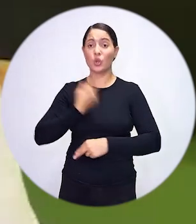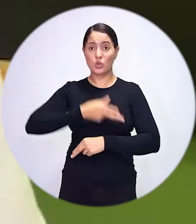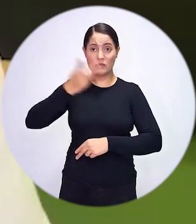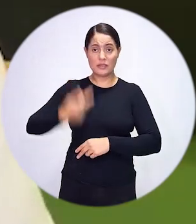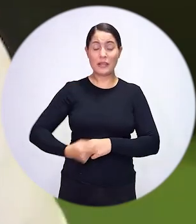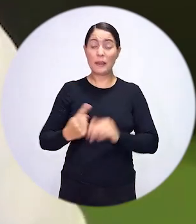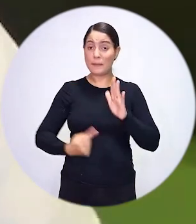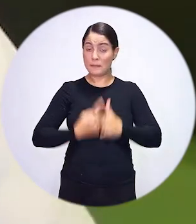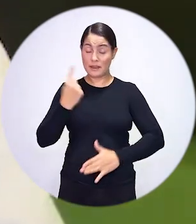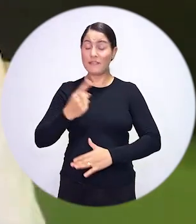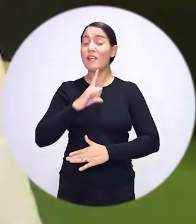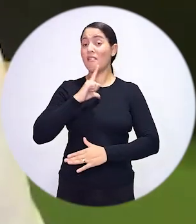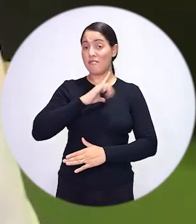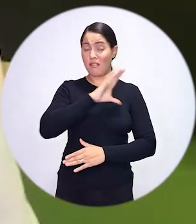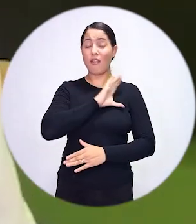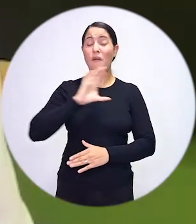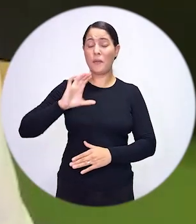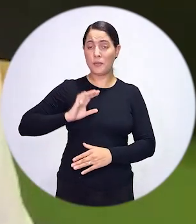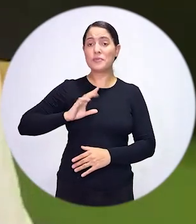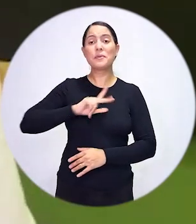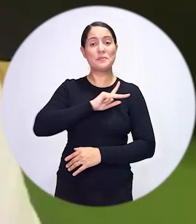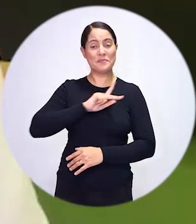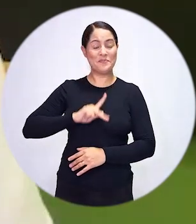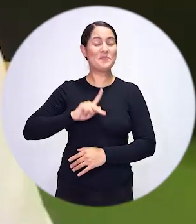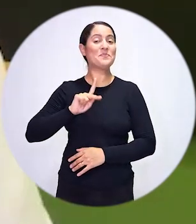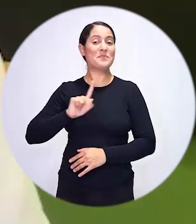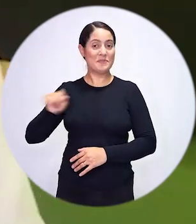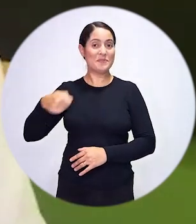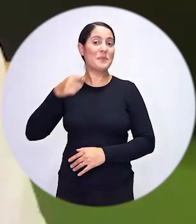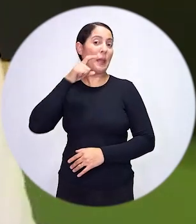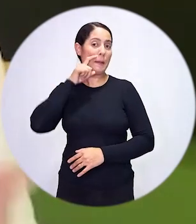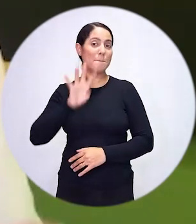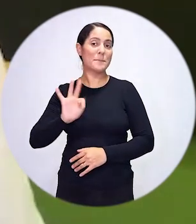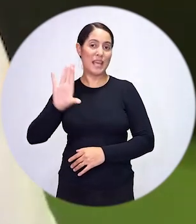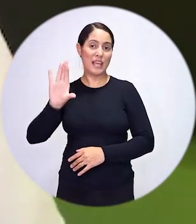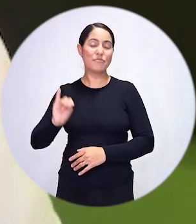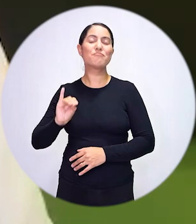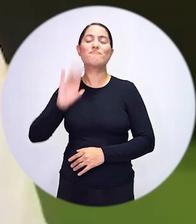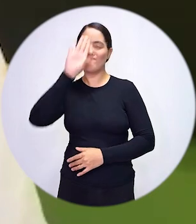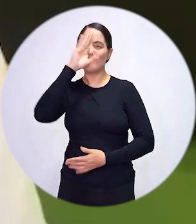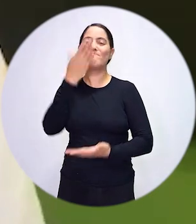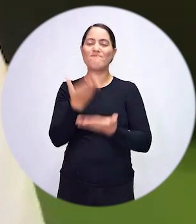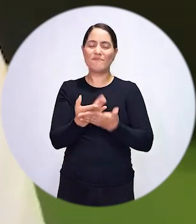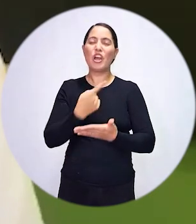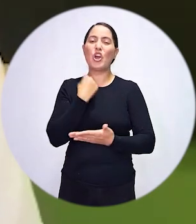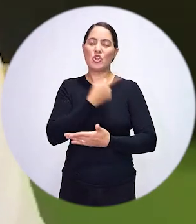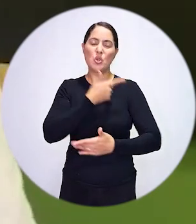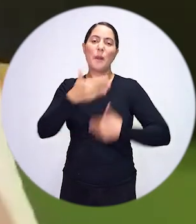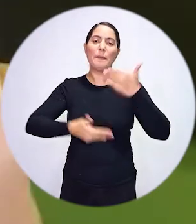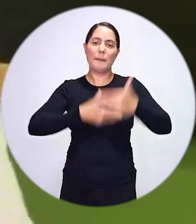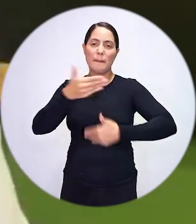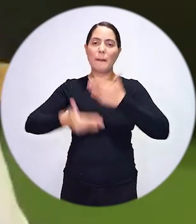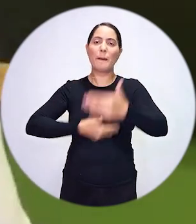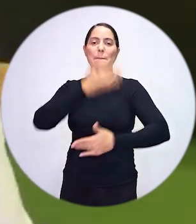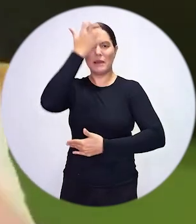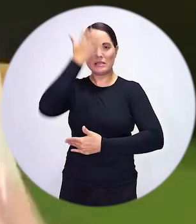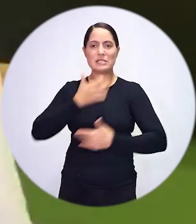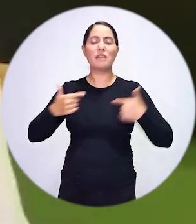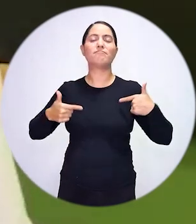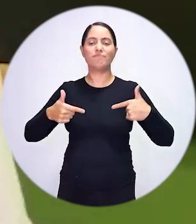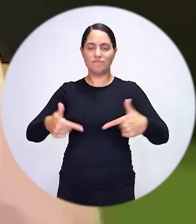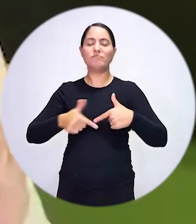de Sucessões. Pela primeira vez, nós temos essa comissão na gestão do presidente Beto Simonetti, que muito acredita